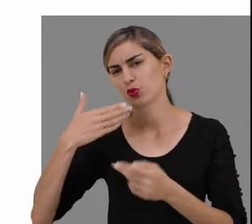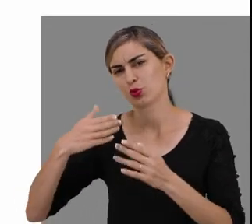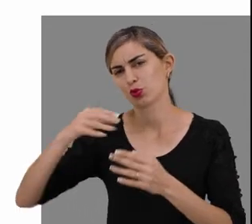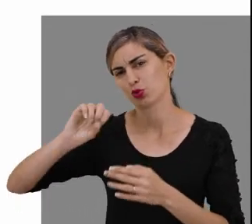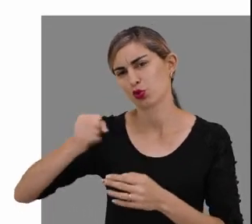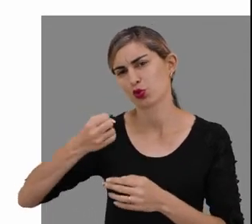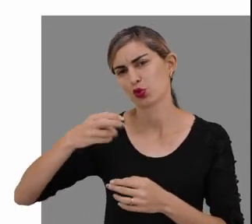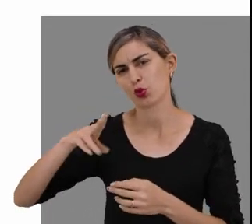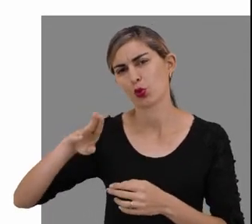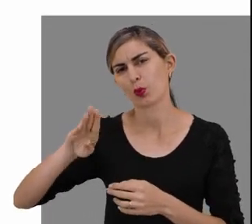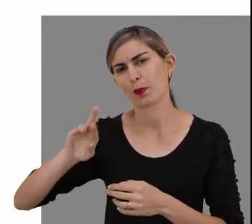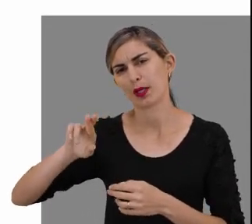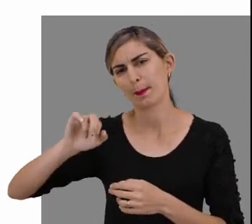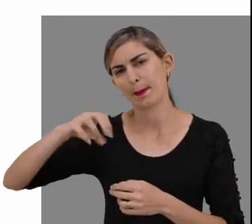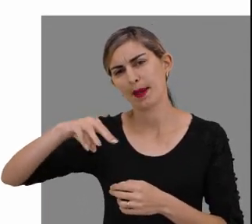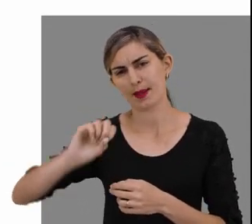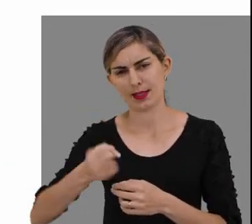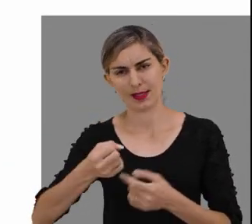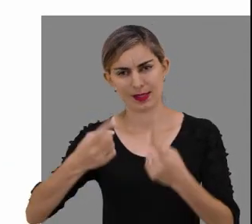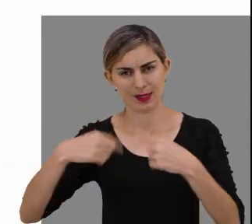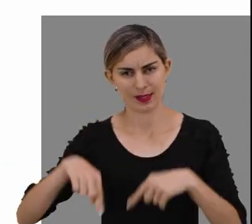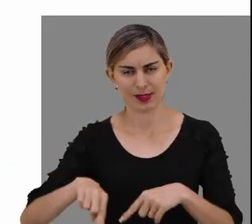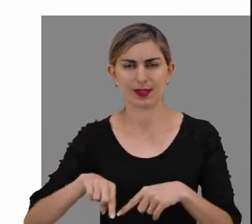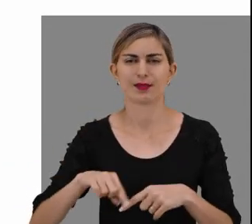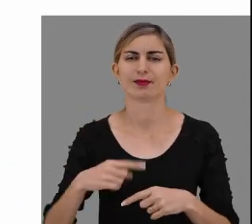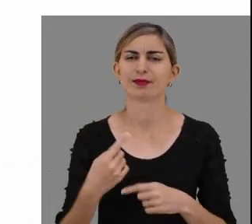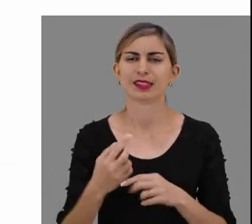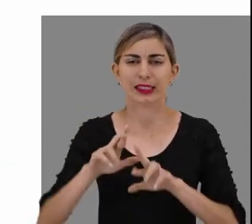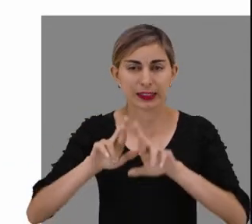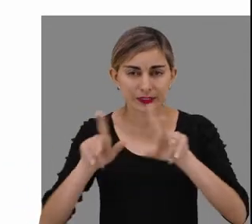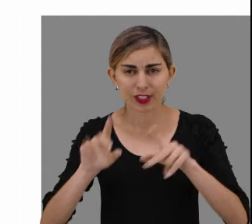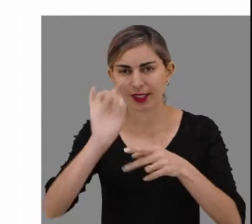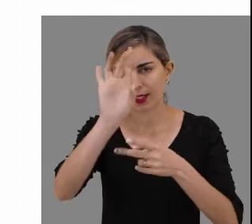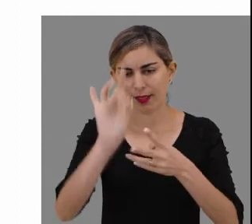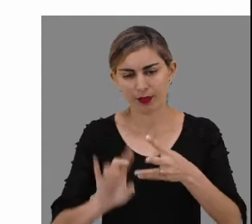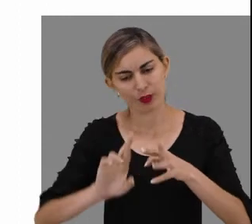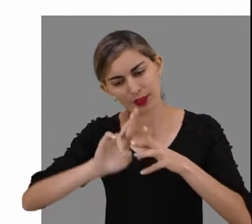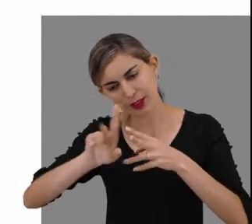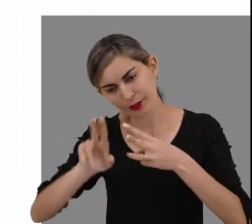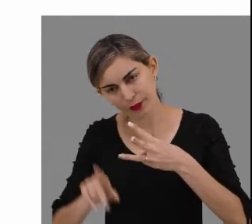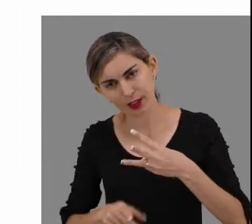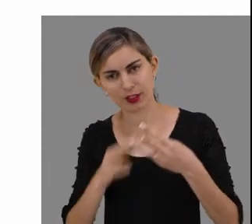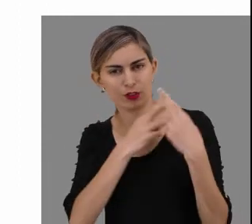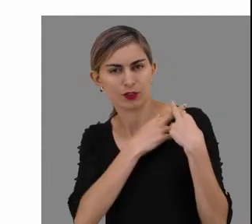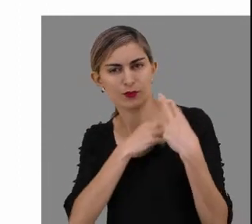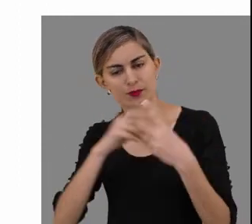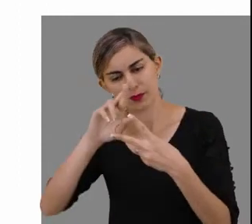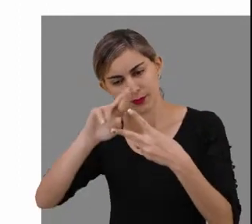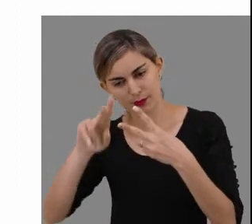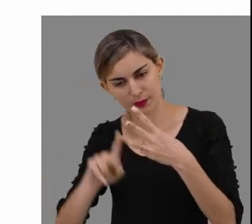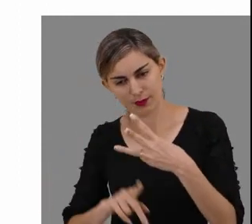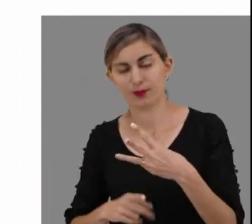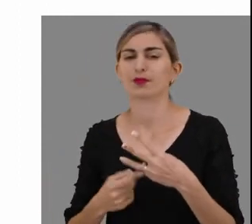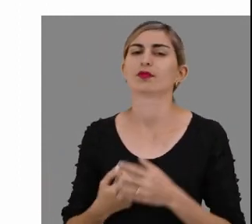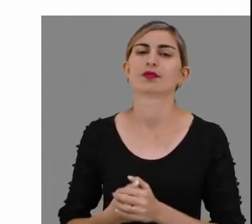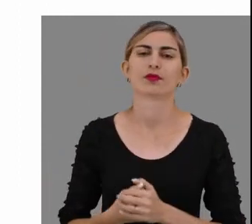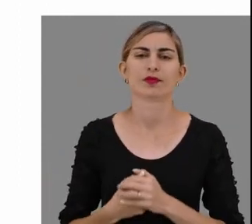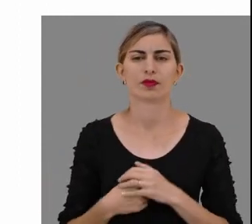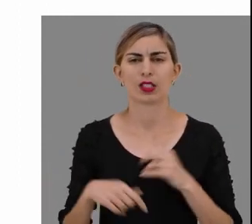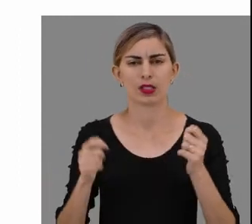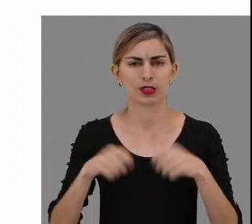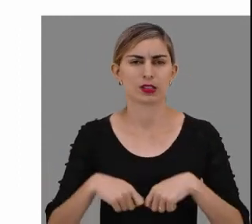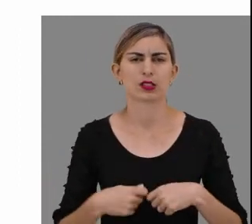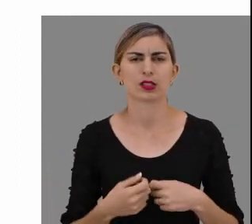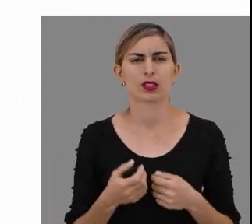sobremesa. Cada uma delas implementa o método exibir de maneira diferente, apresentando atributos também